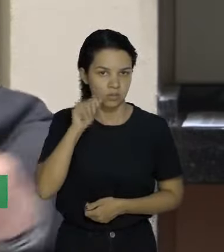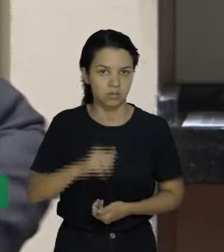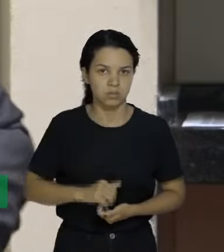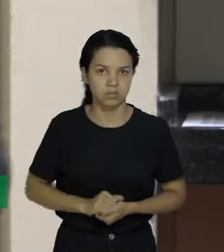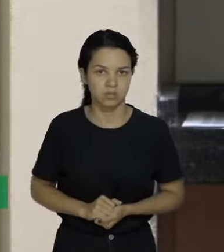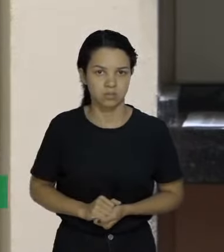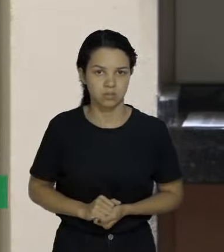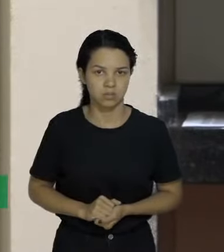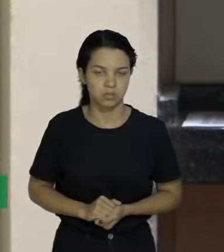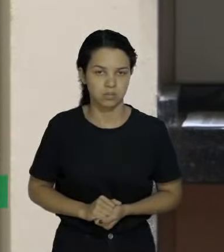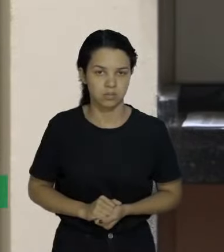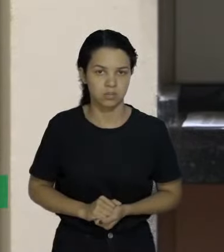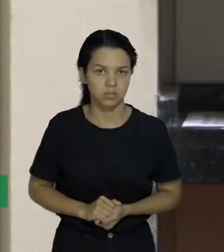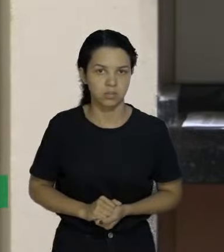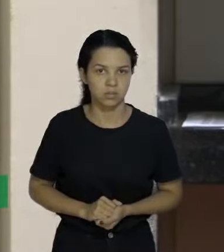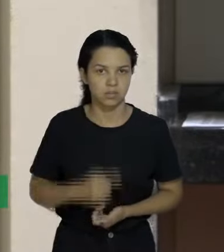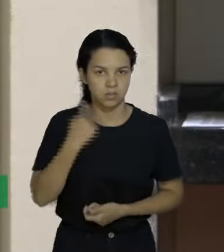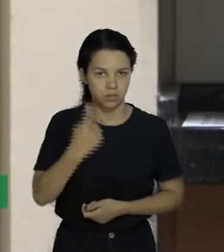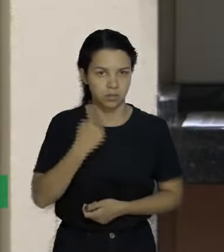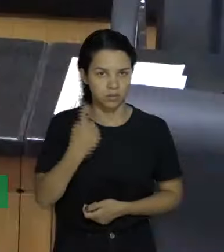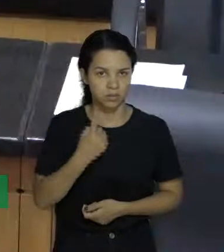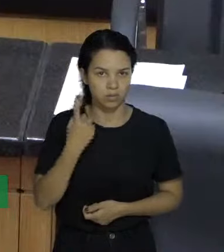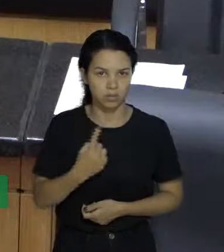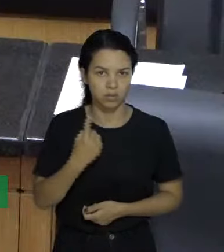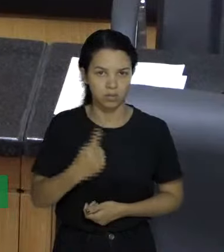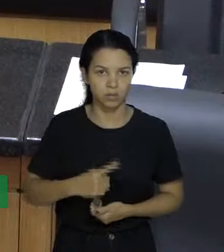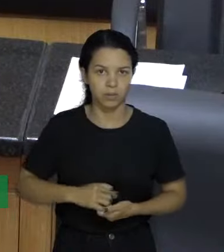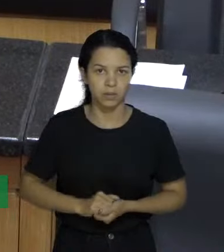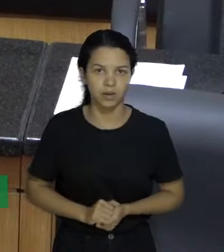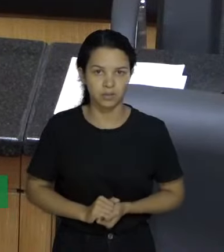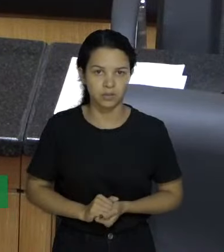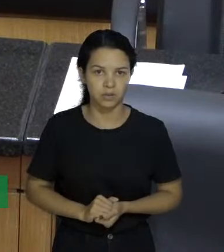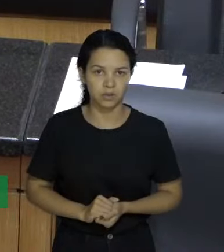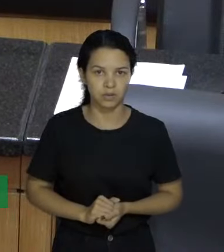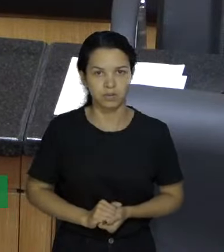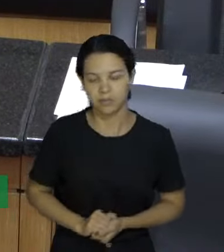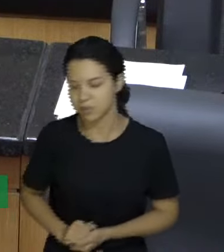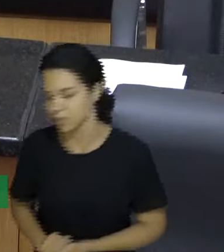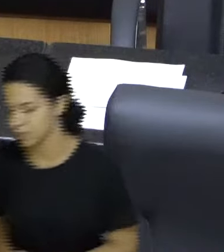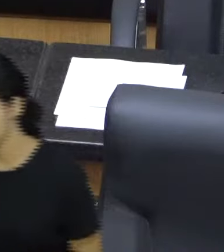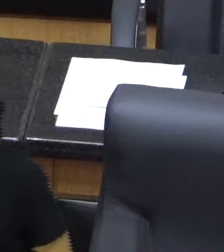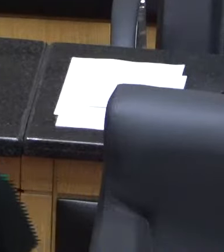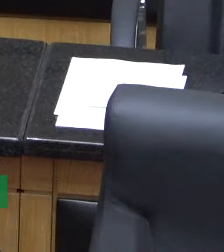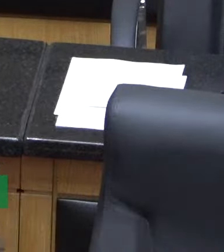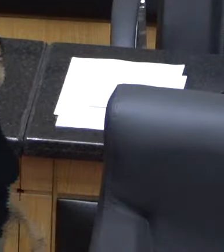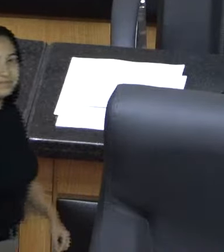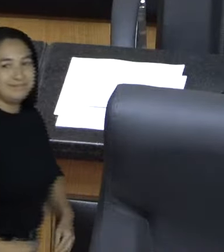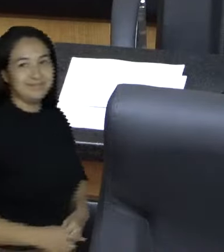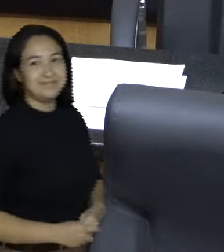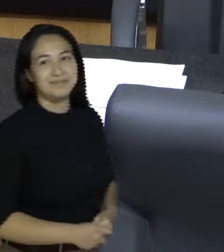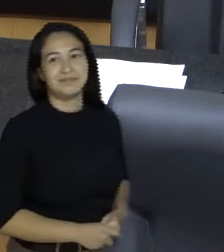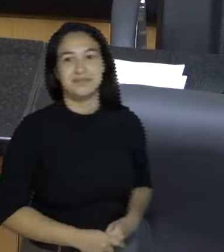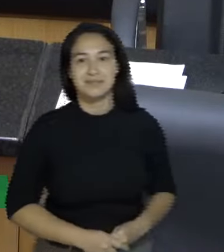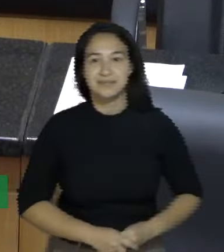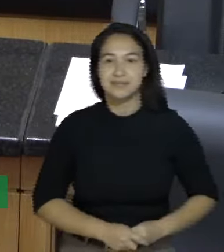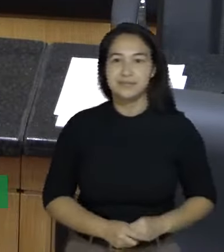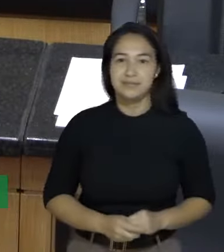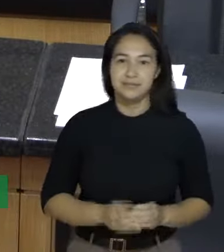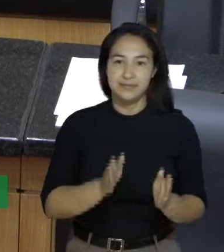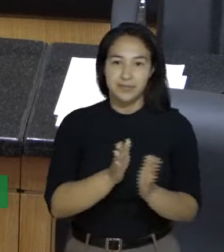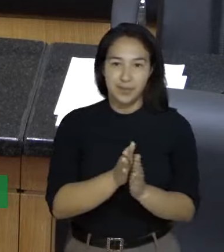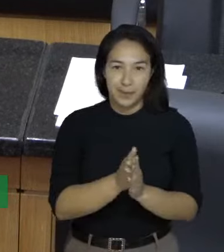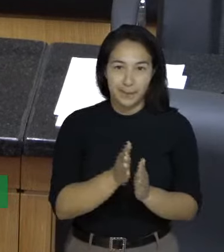pela pela ordem Deputado tem que não cabe a parte acabou o tempo mas parabenizado Carlos Humberto pelo